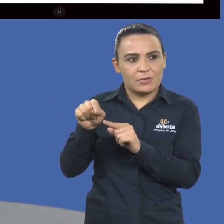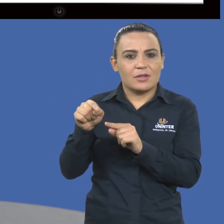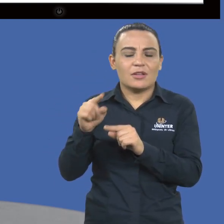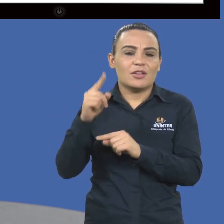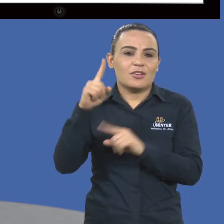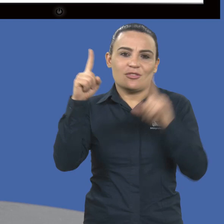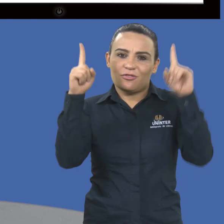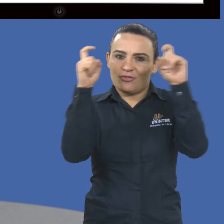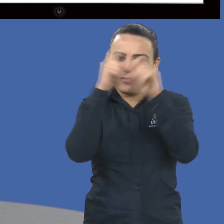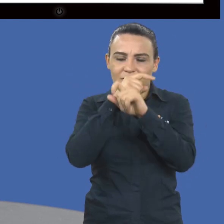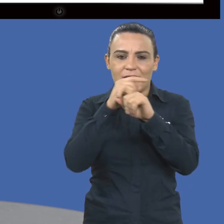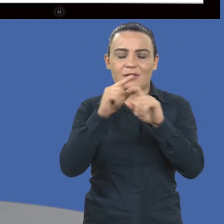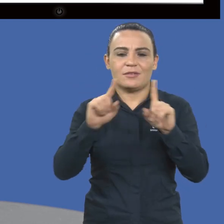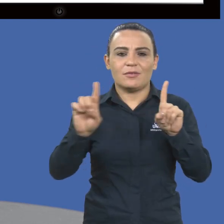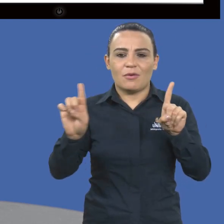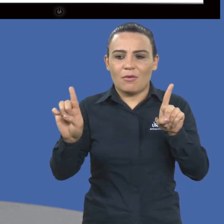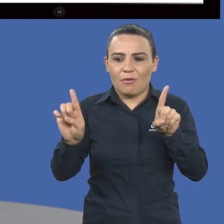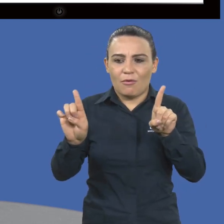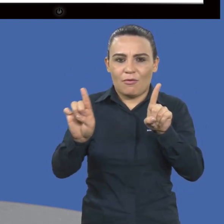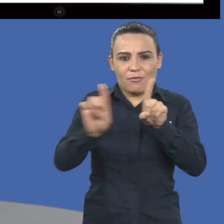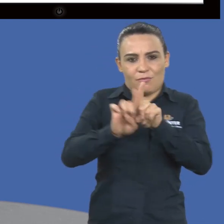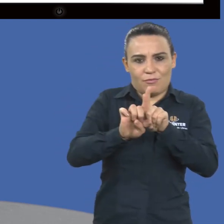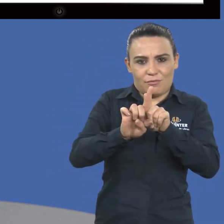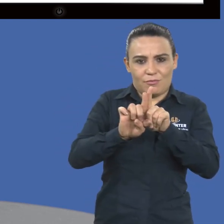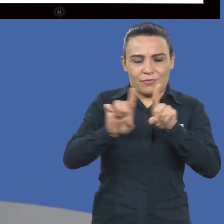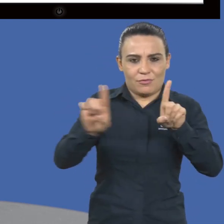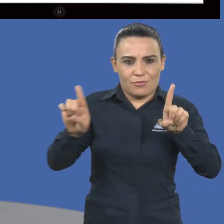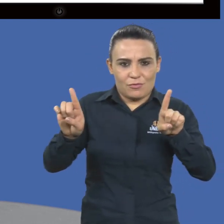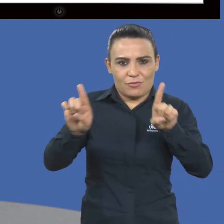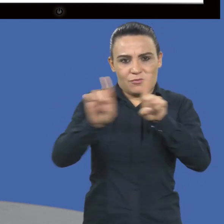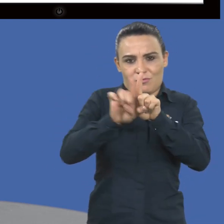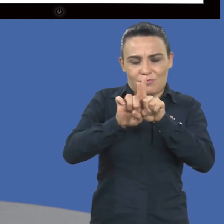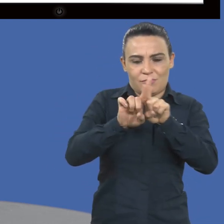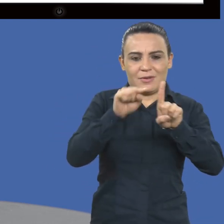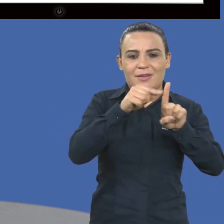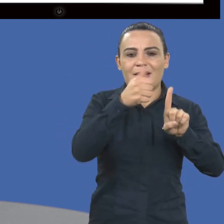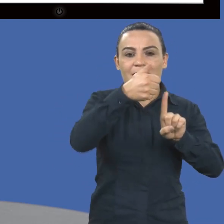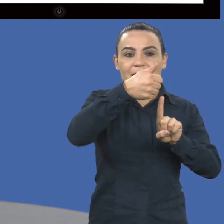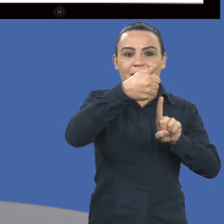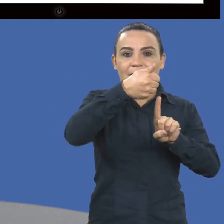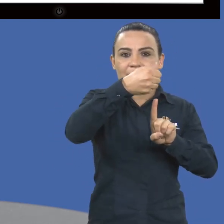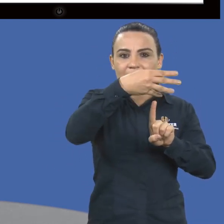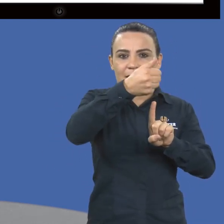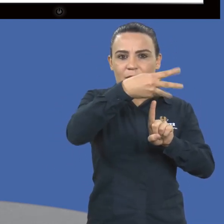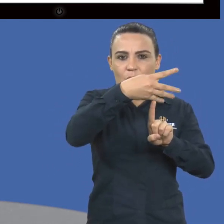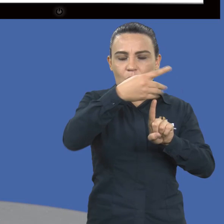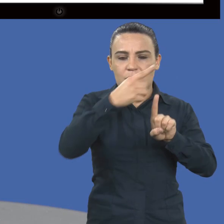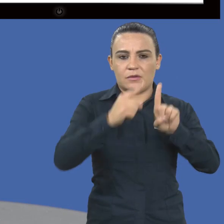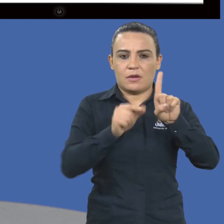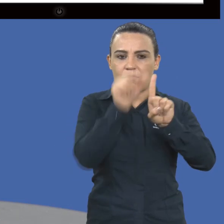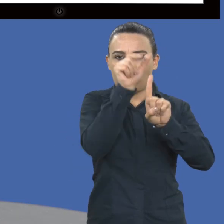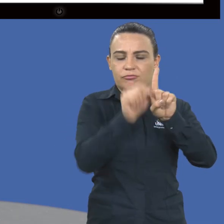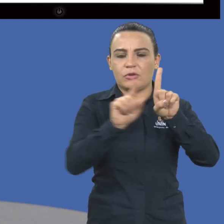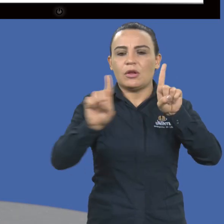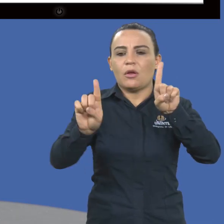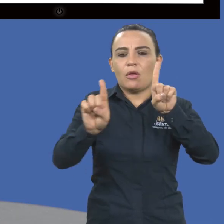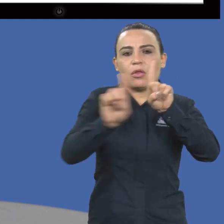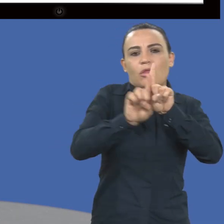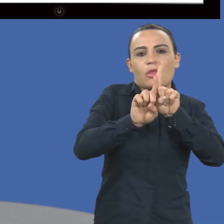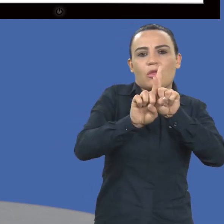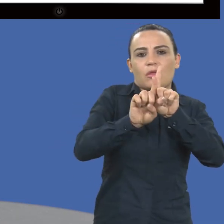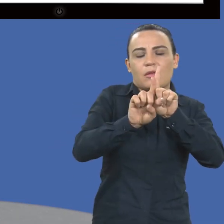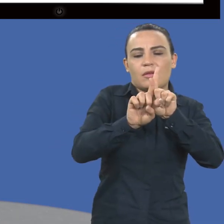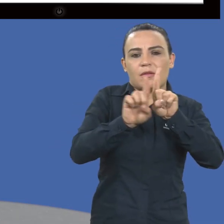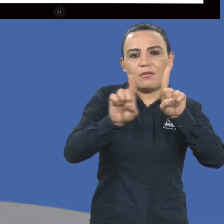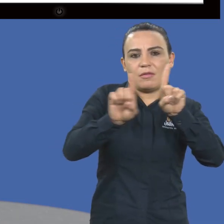ele vai se unir no centrômero com o cromossomo 14. Então, existe